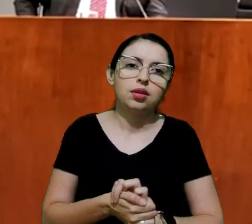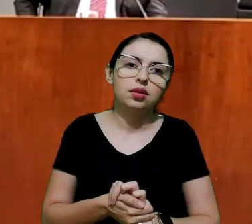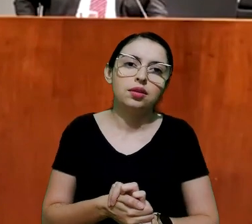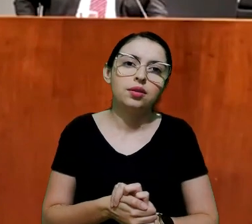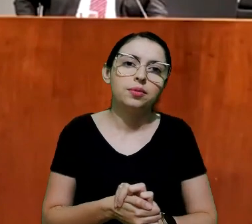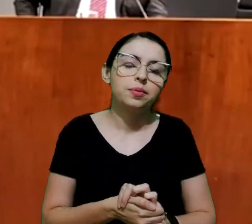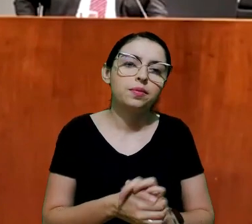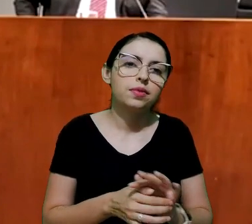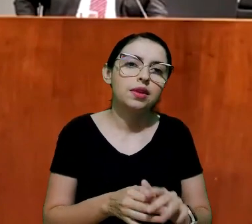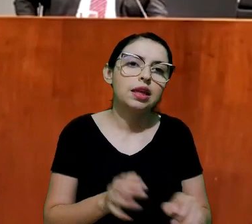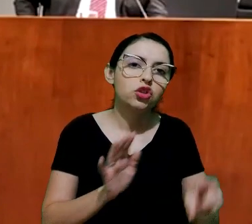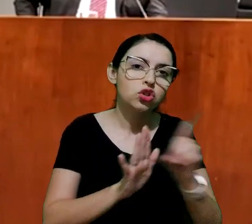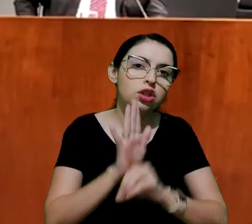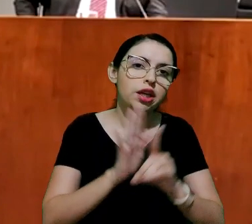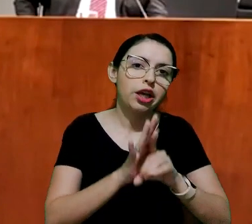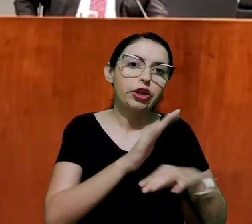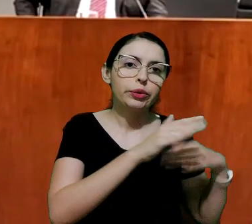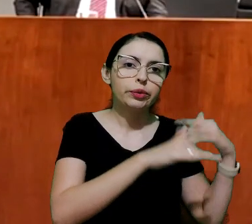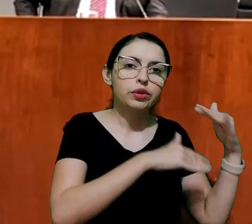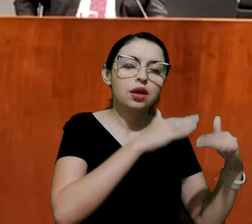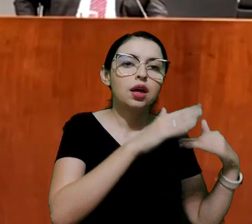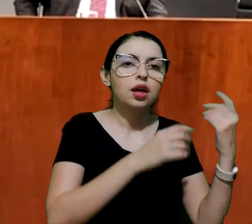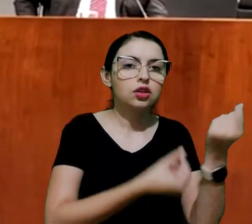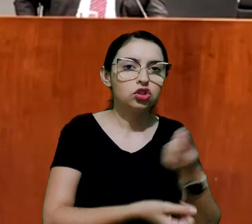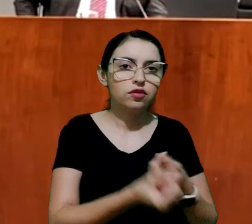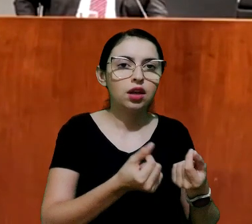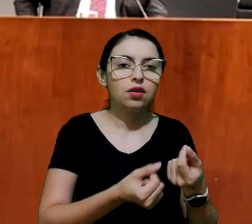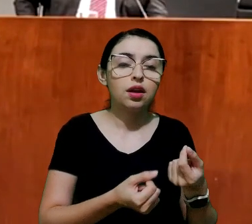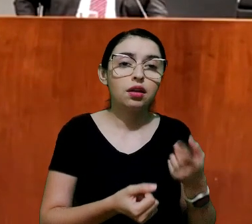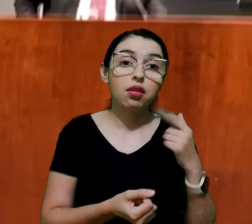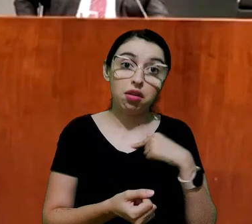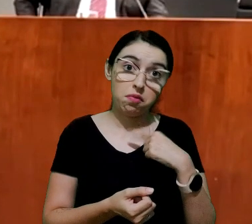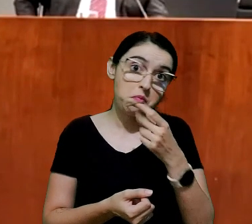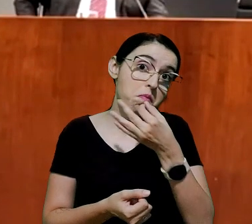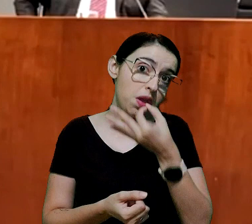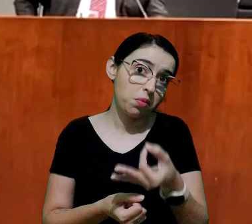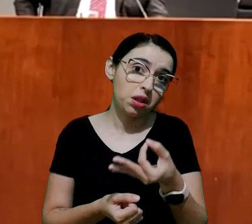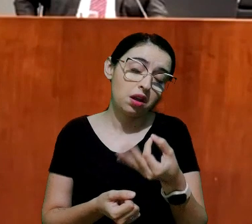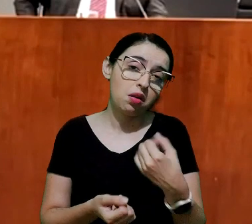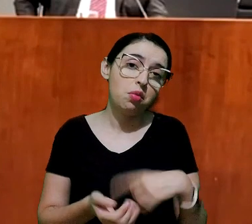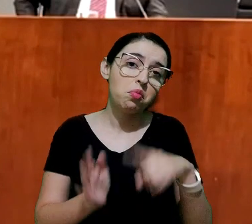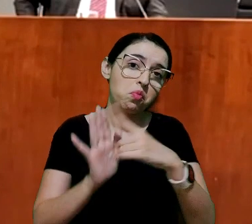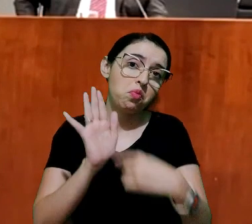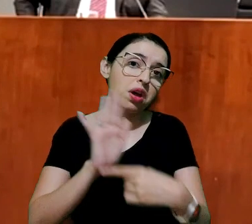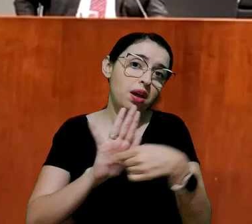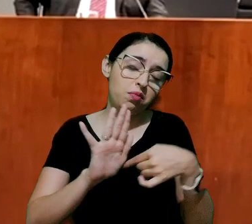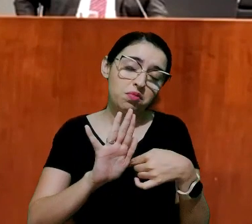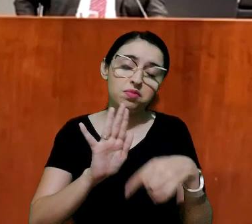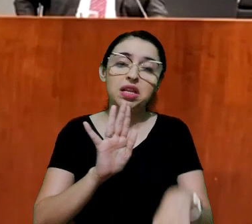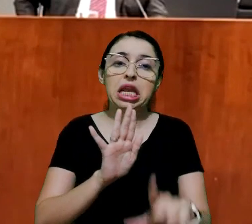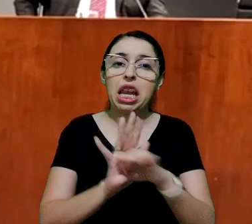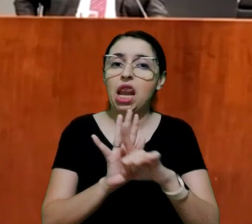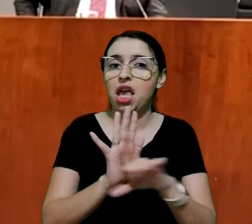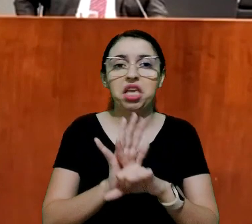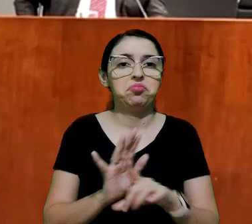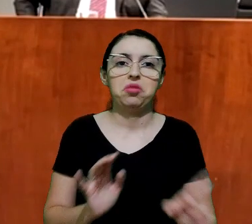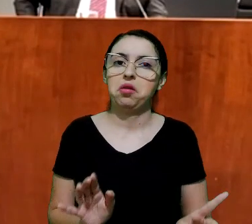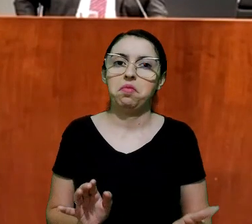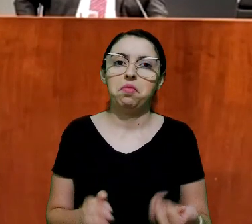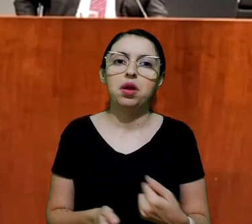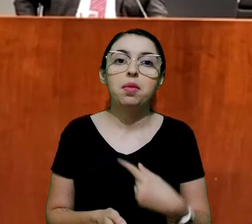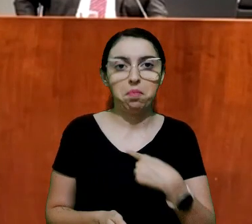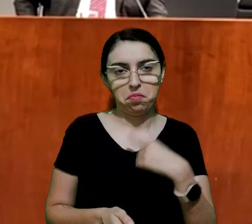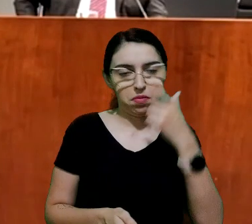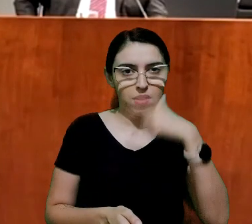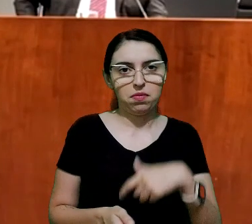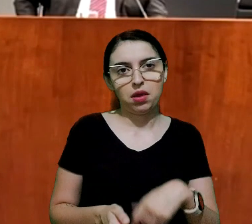na minha opinião, considero o contrato com causa ilícita, um objeto ilícito. Para mim, é